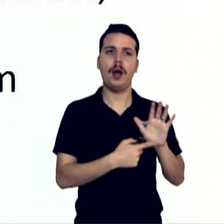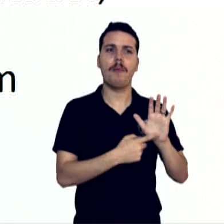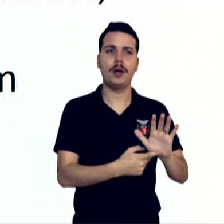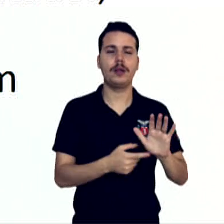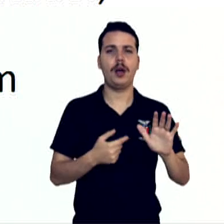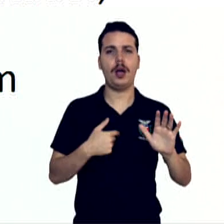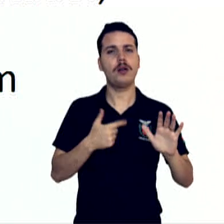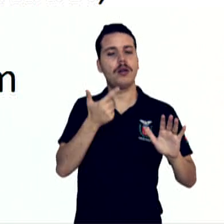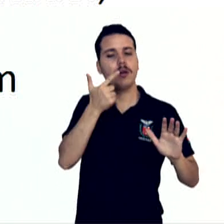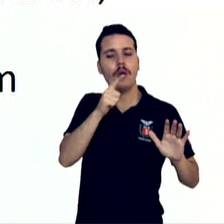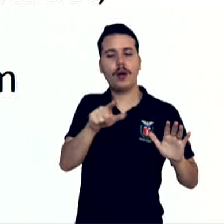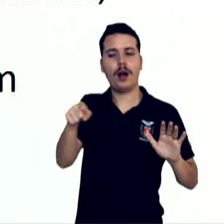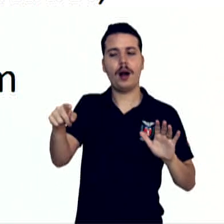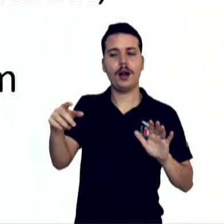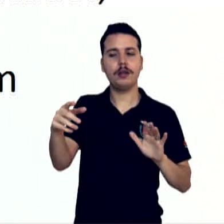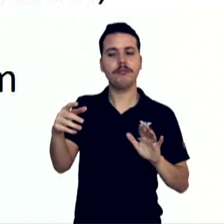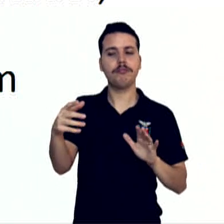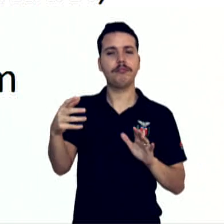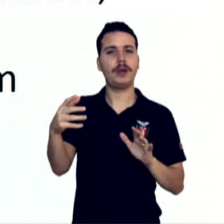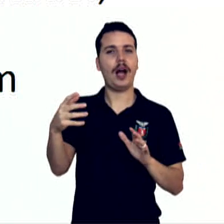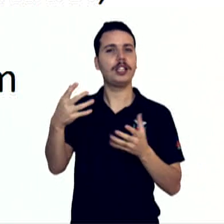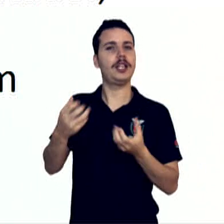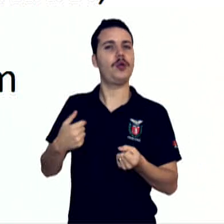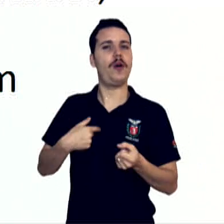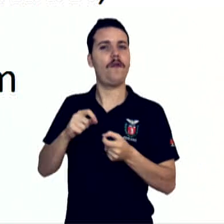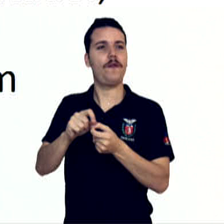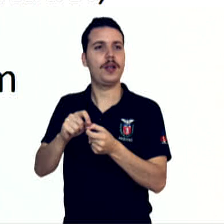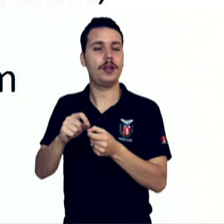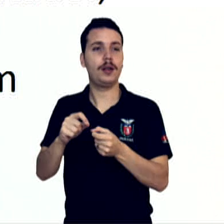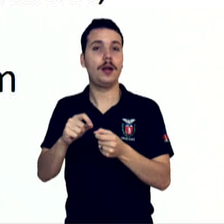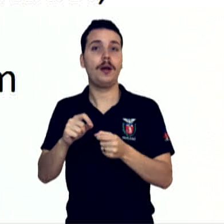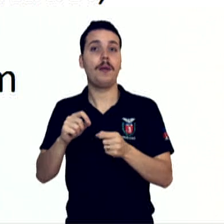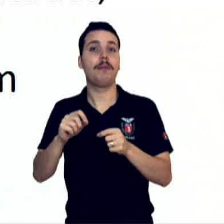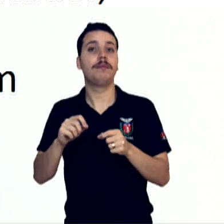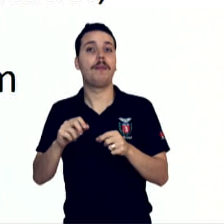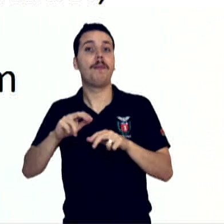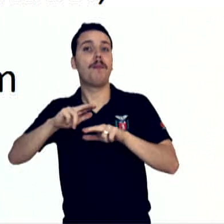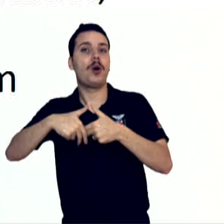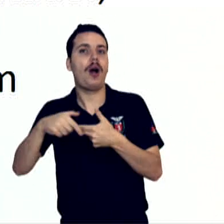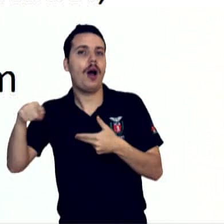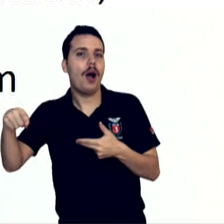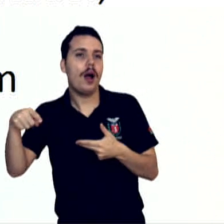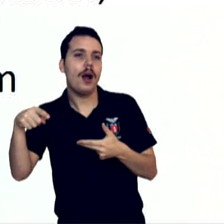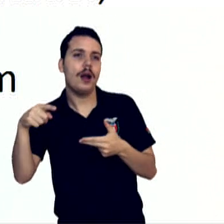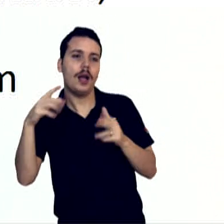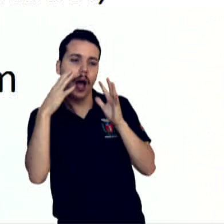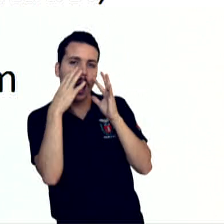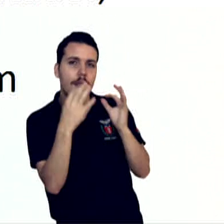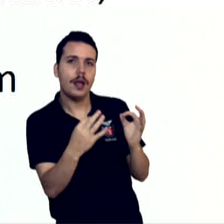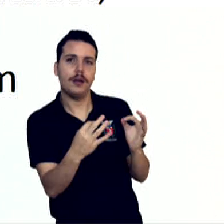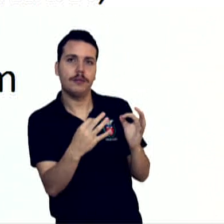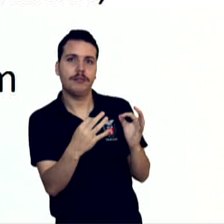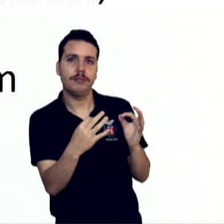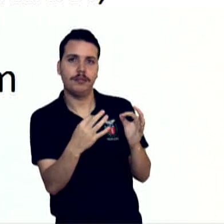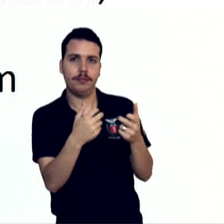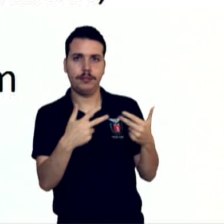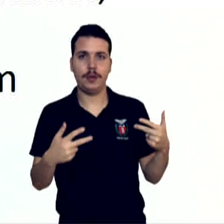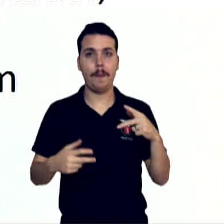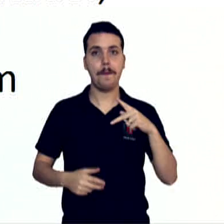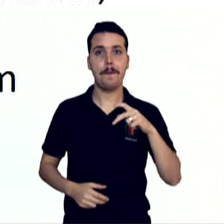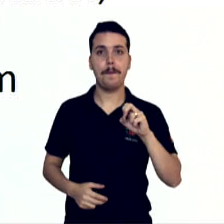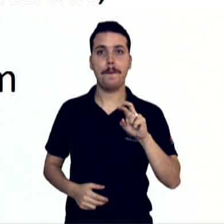recrutador, portanto, deve estar atento a isso. O portanto você marca na letra C. Seja uma